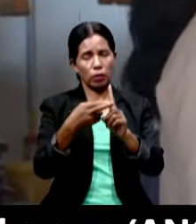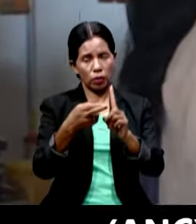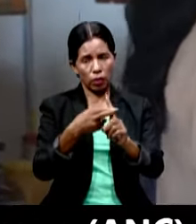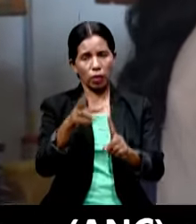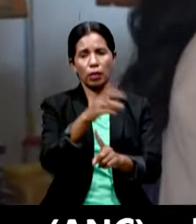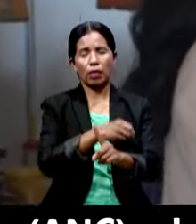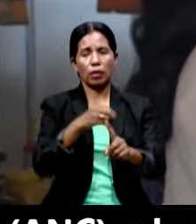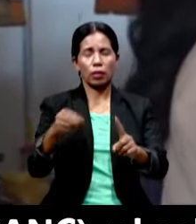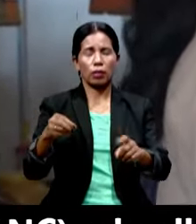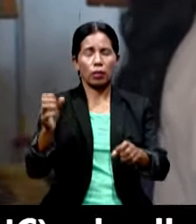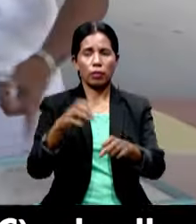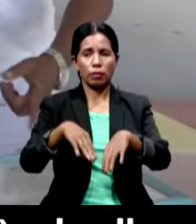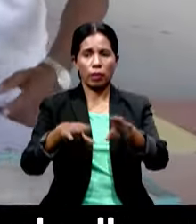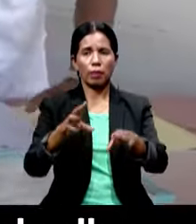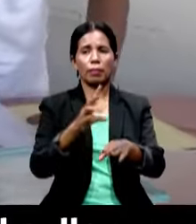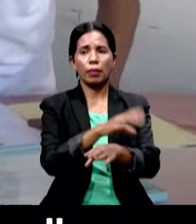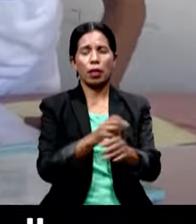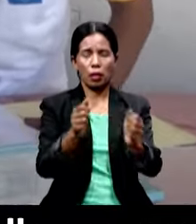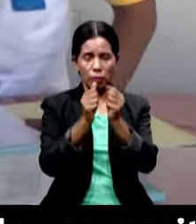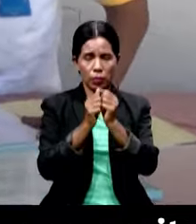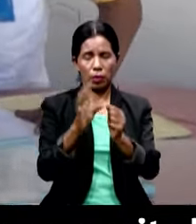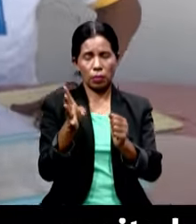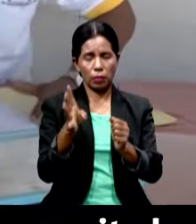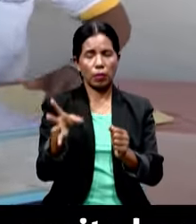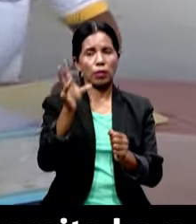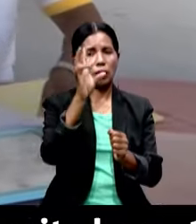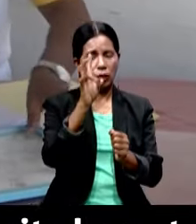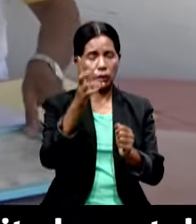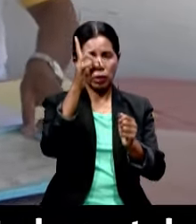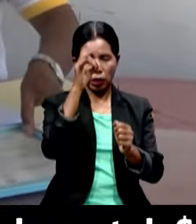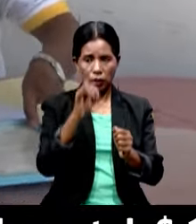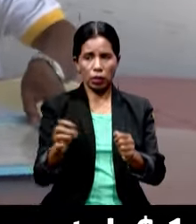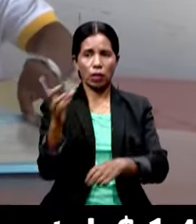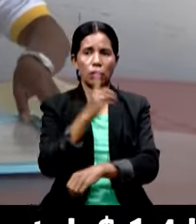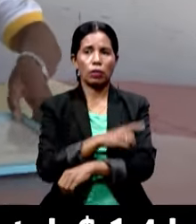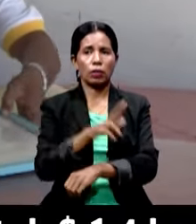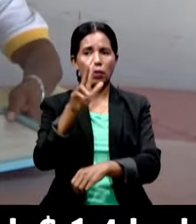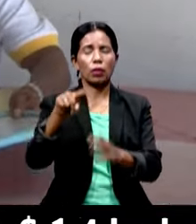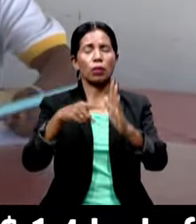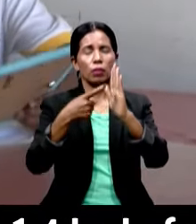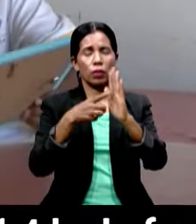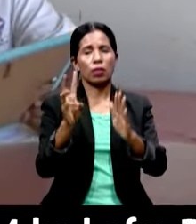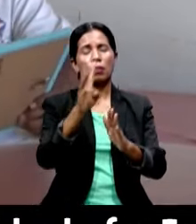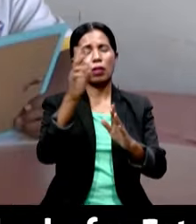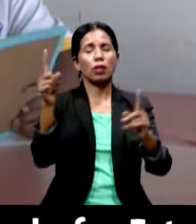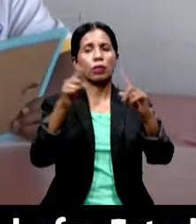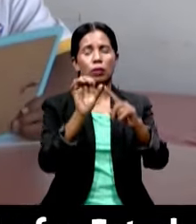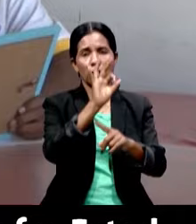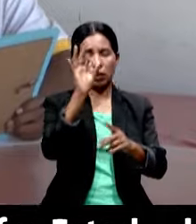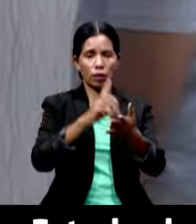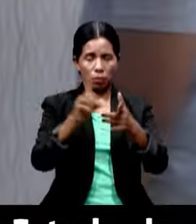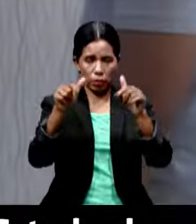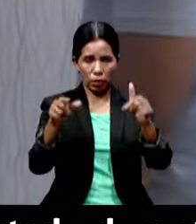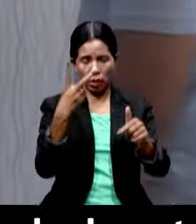padaria, no indústria B, a muito cartão recinto e redilaran, durante o lorontolo, a russi quarta ou sexta semana, né, onde